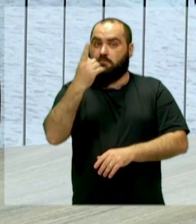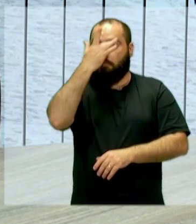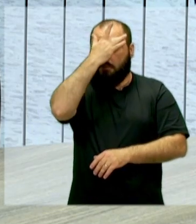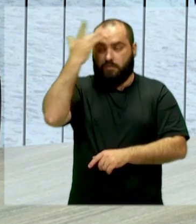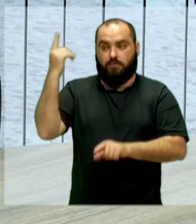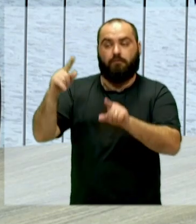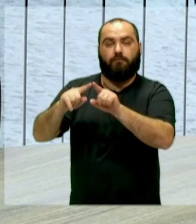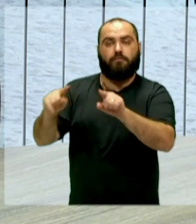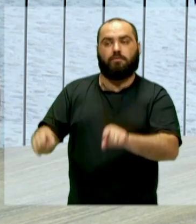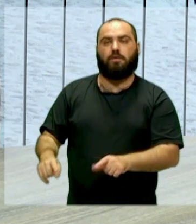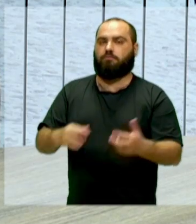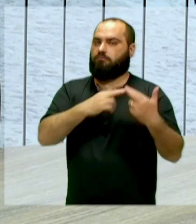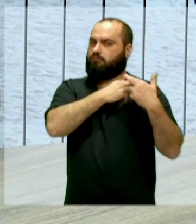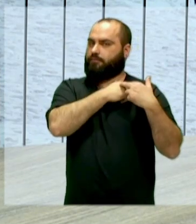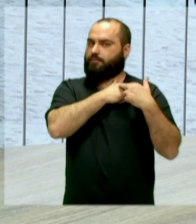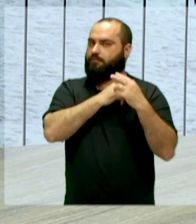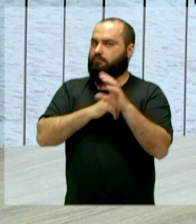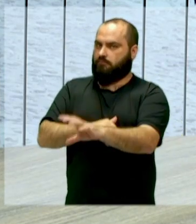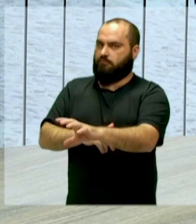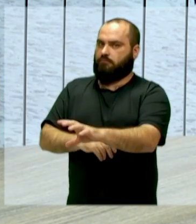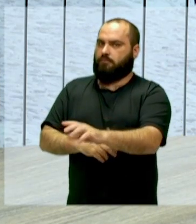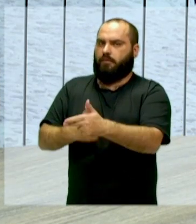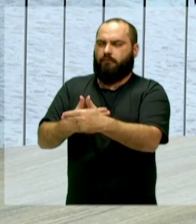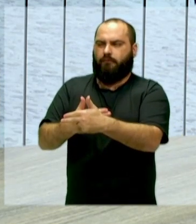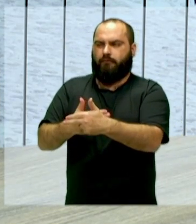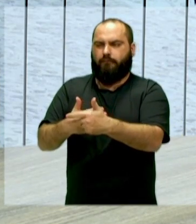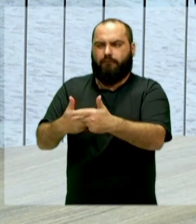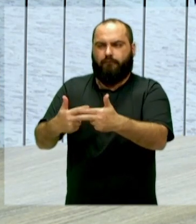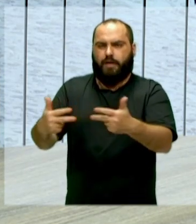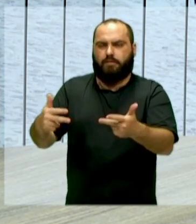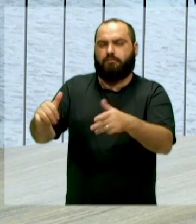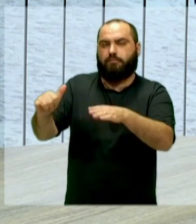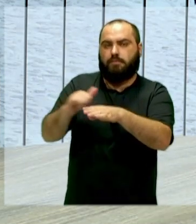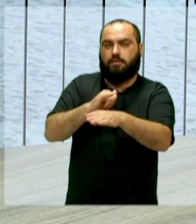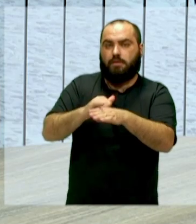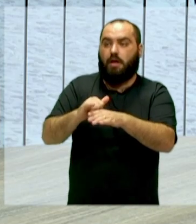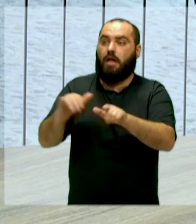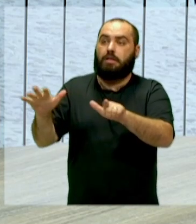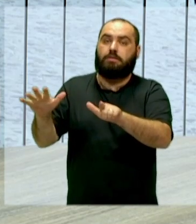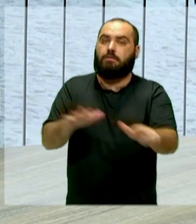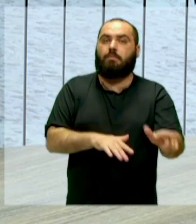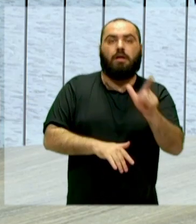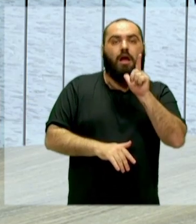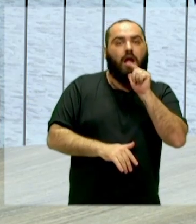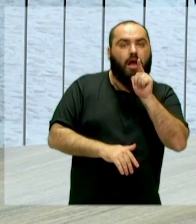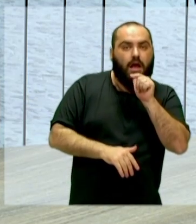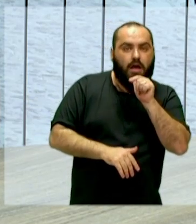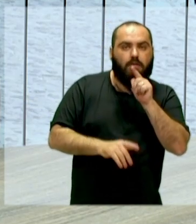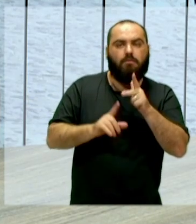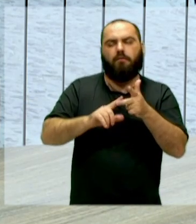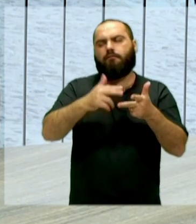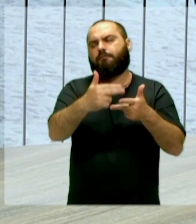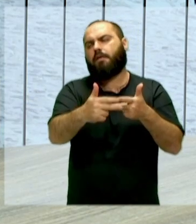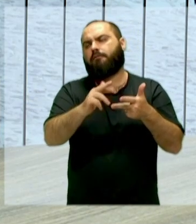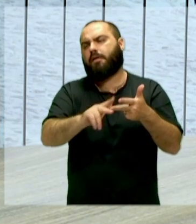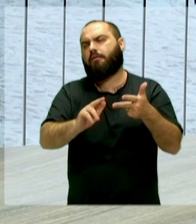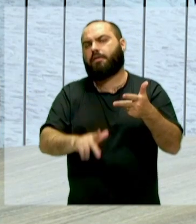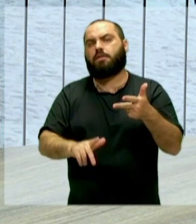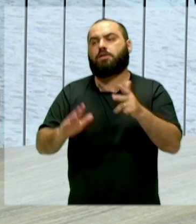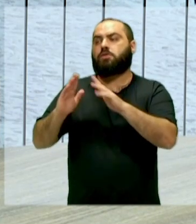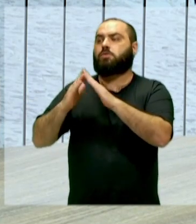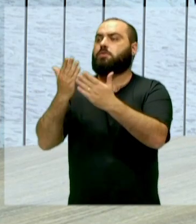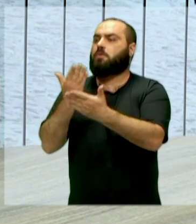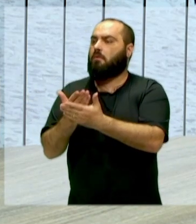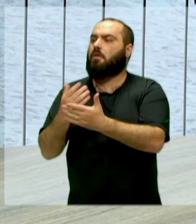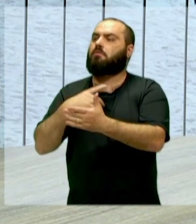servidor e Existem várias ações durante o ano todo tem a semana da água em Itajaí tem diversas ações tem escola que tem horta que